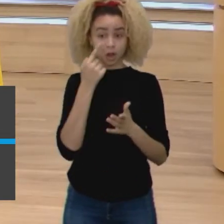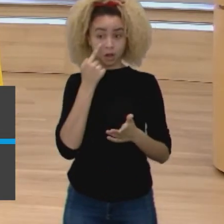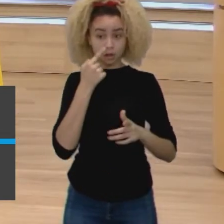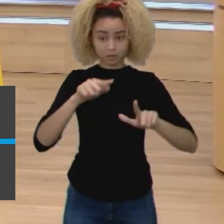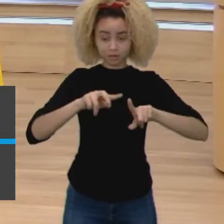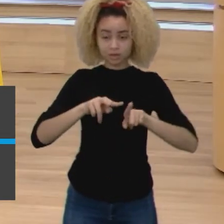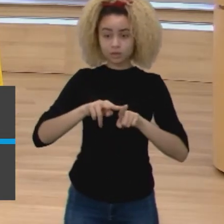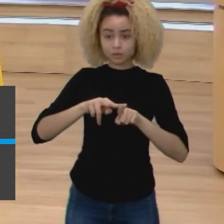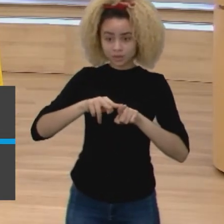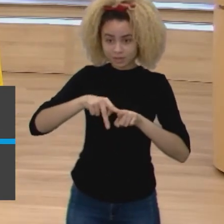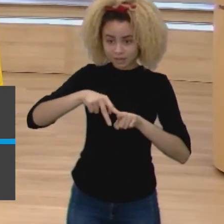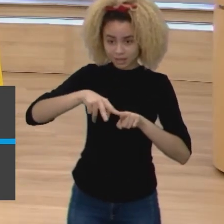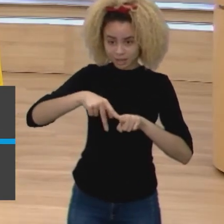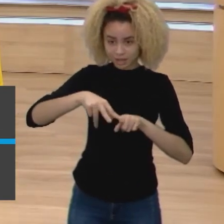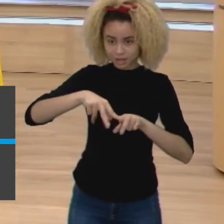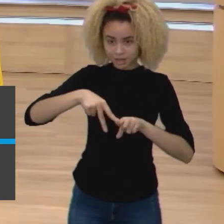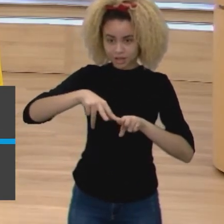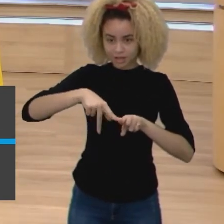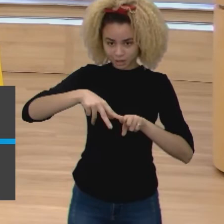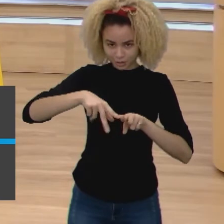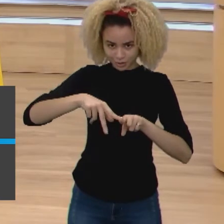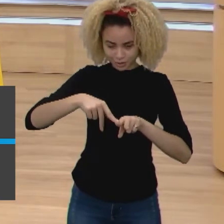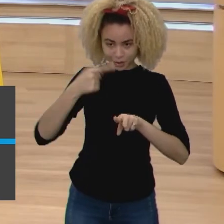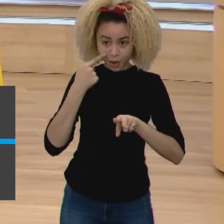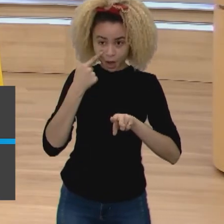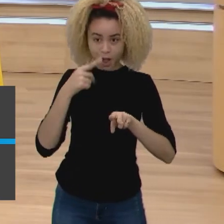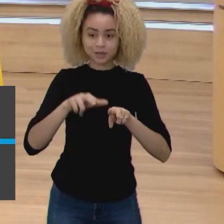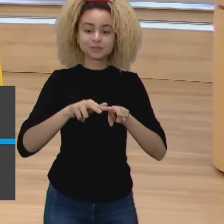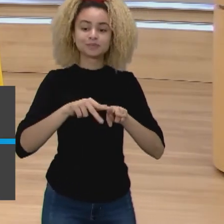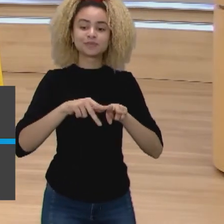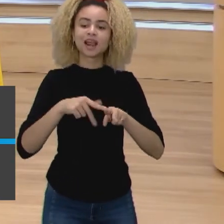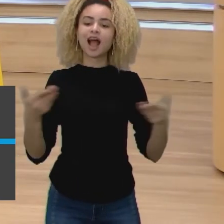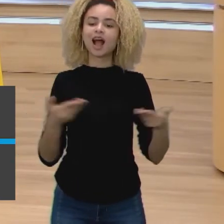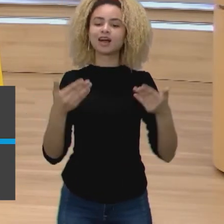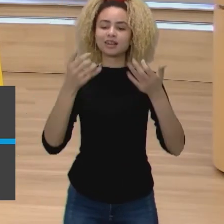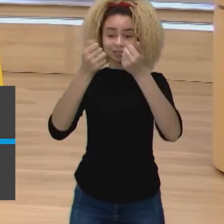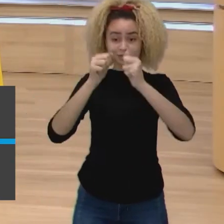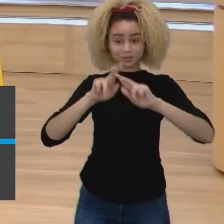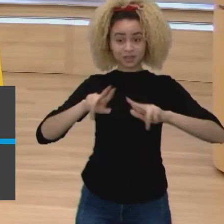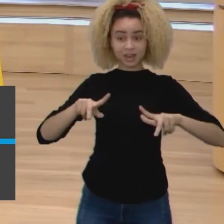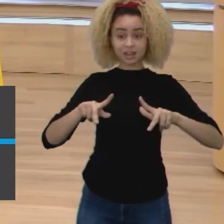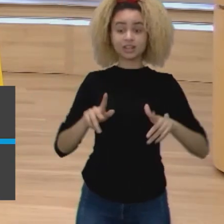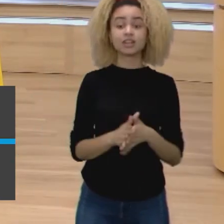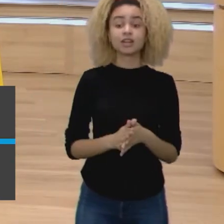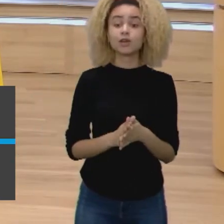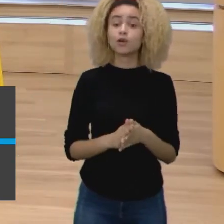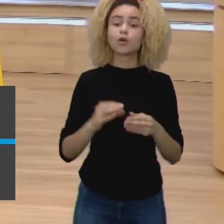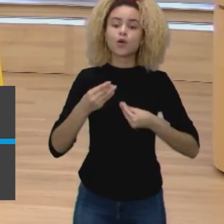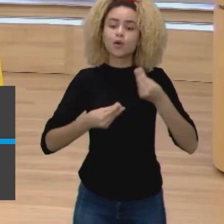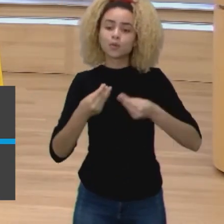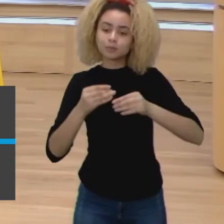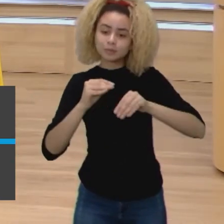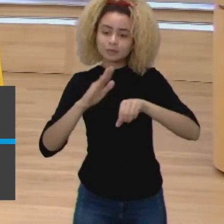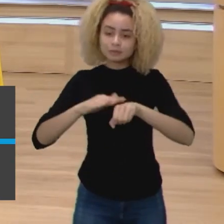né? Então vamos lá, meu skatezinho, então agora é diferente, tá? A